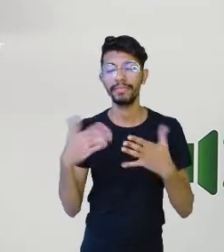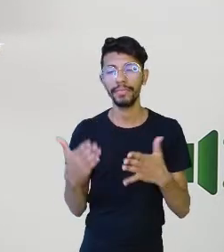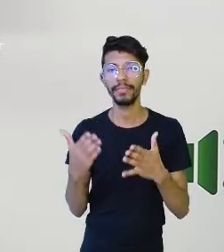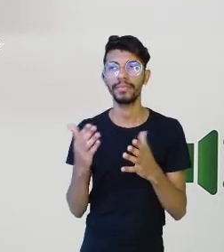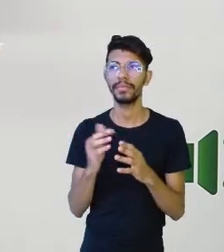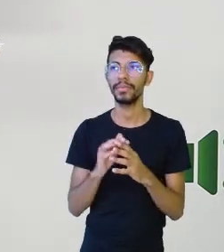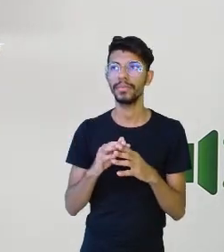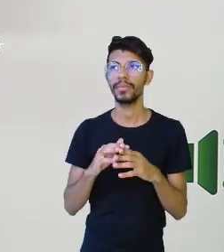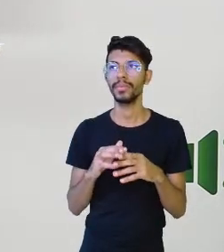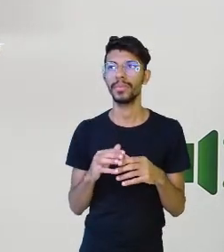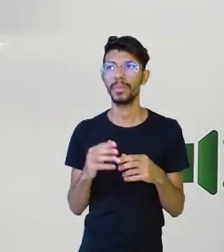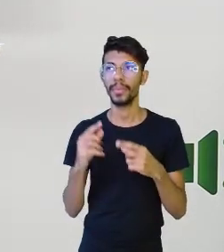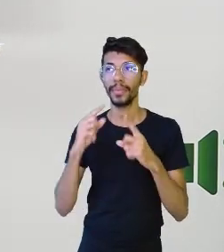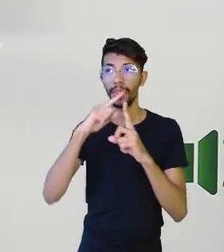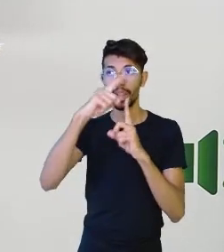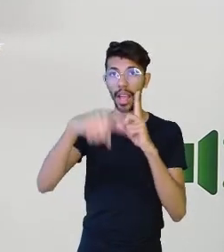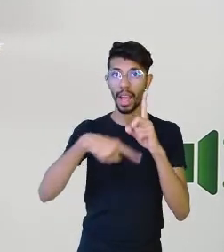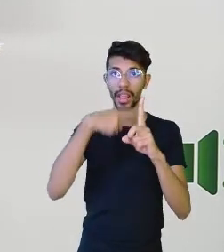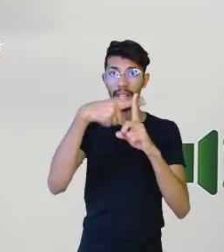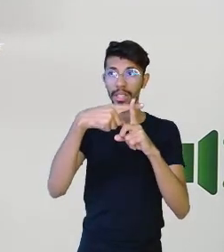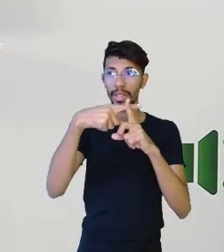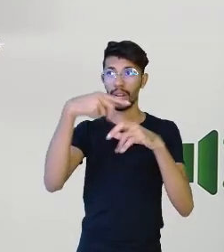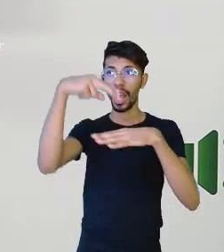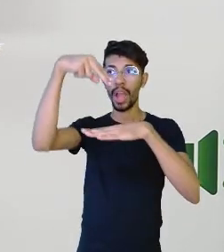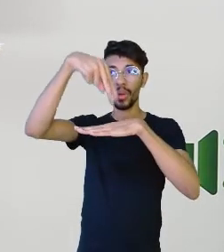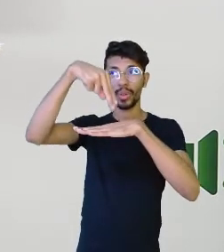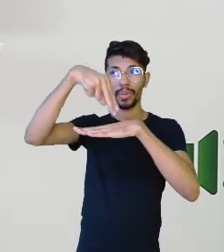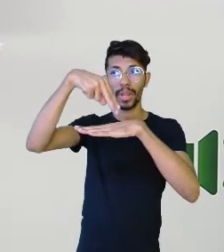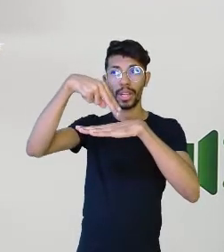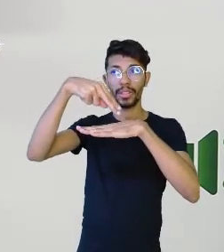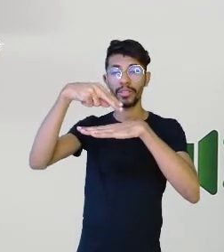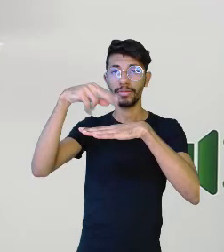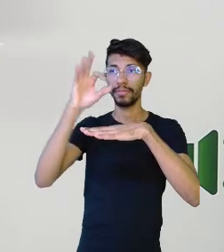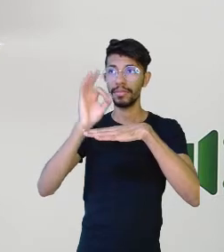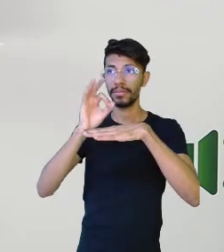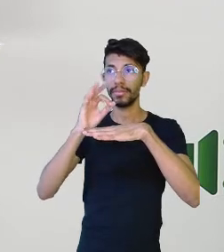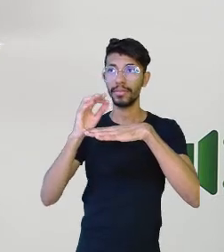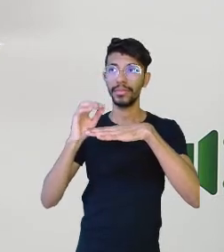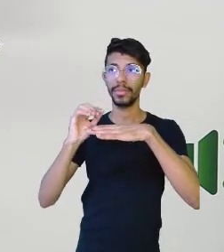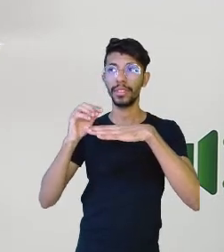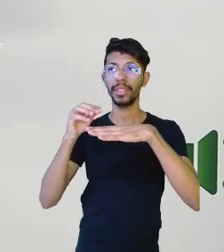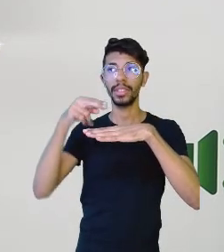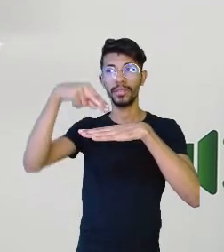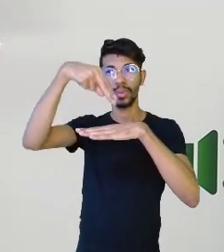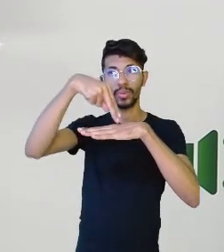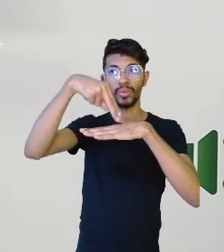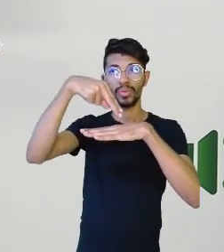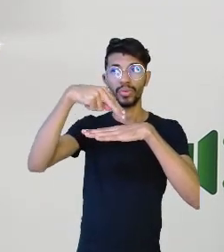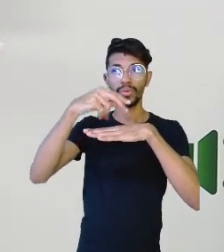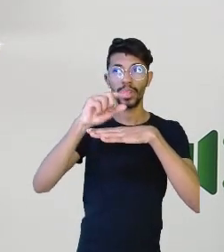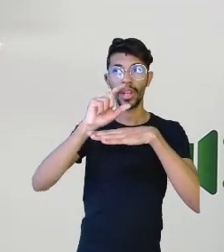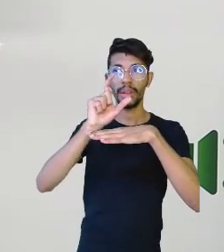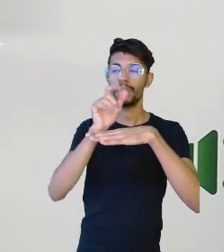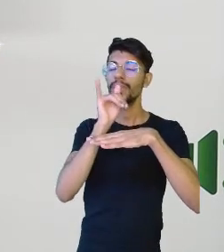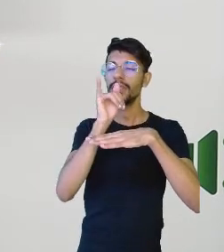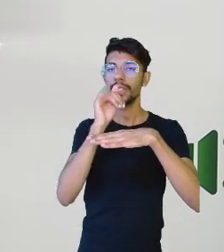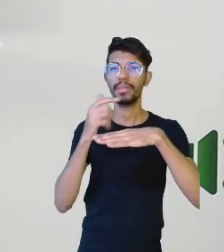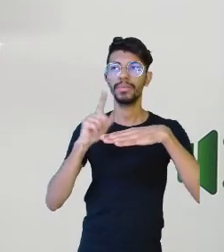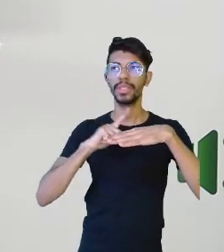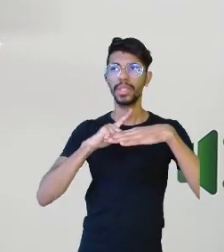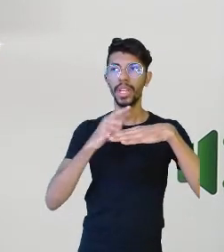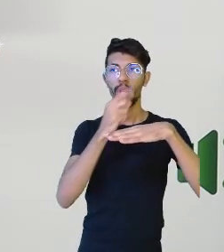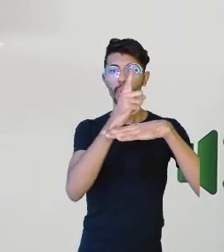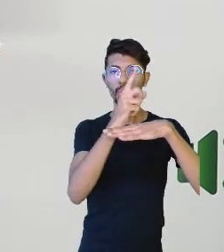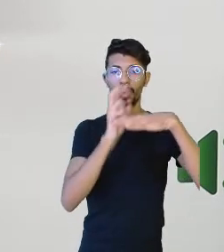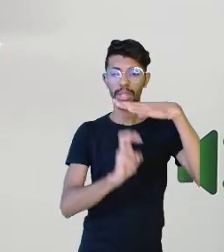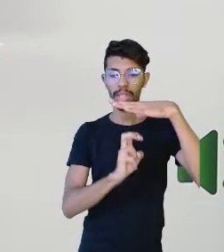são: adicionar os numeradores das frações. A gente vai adicionar aqui, ó. Eu tenho